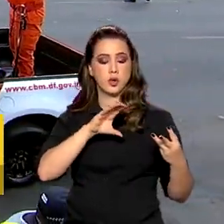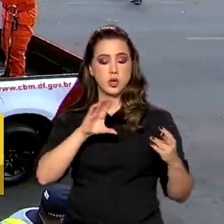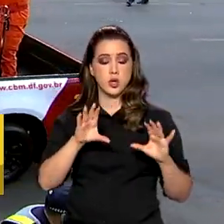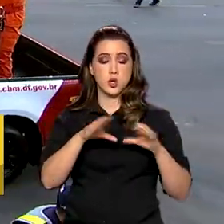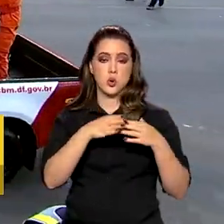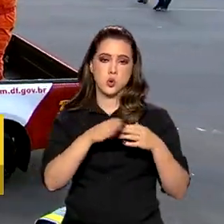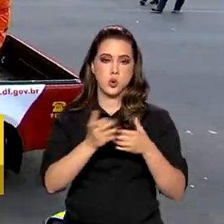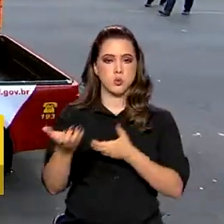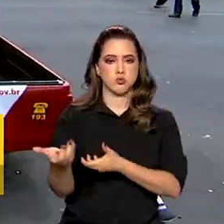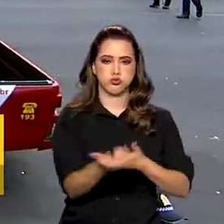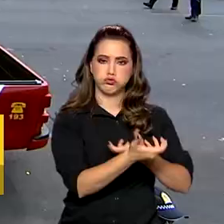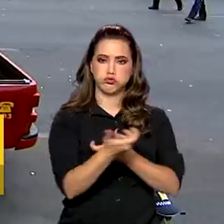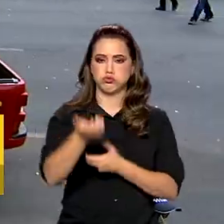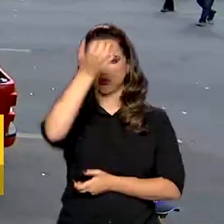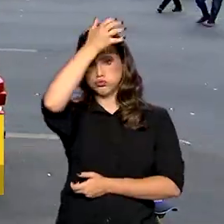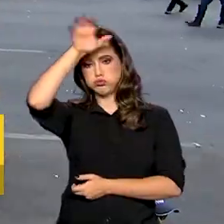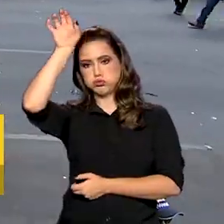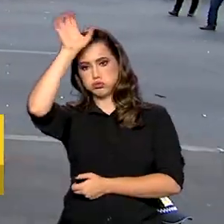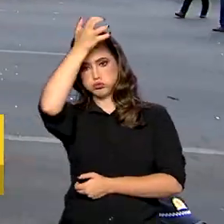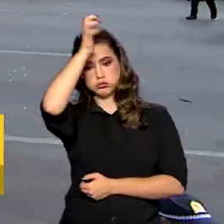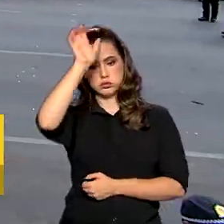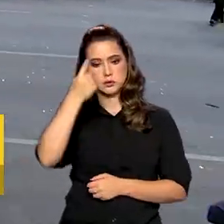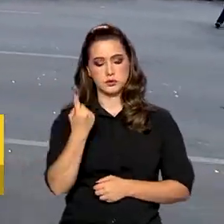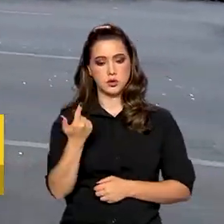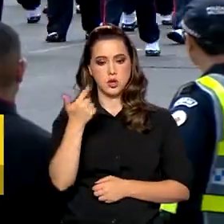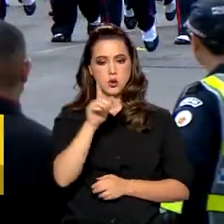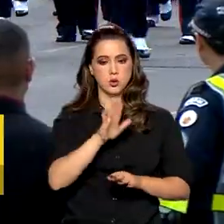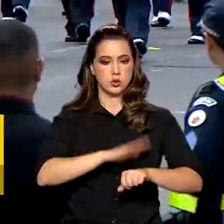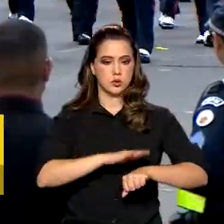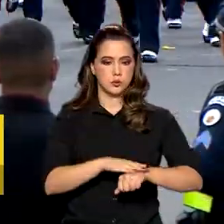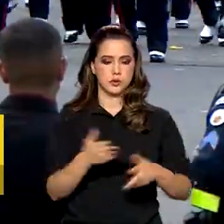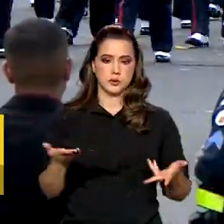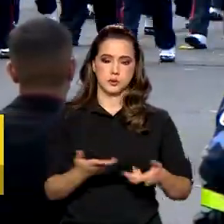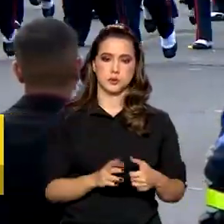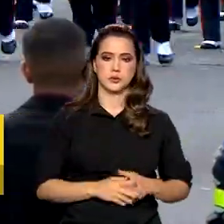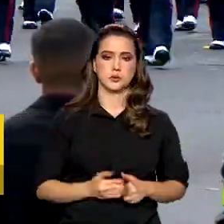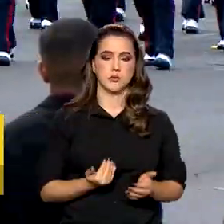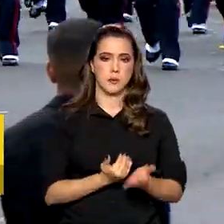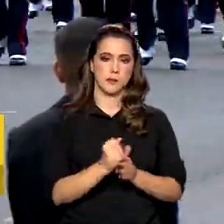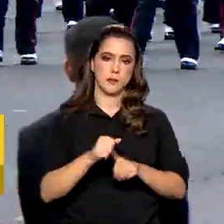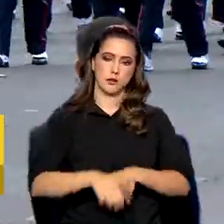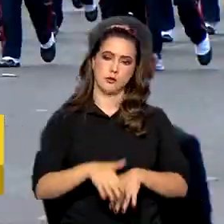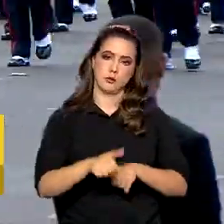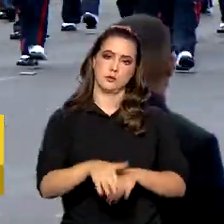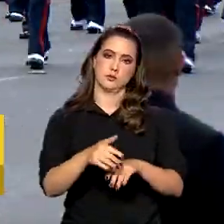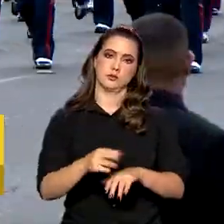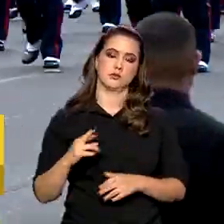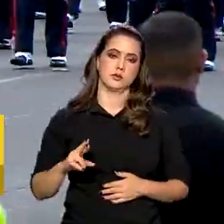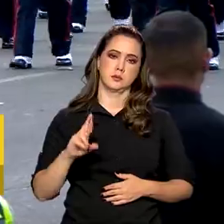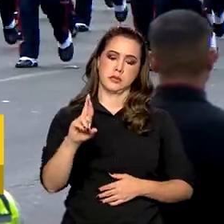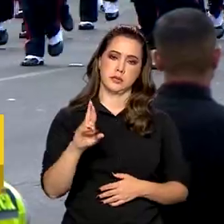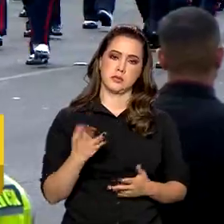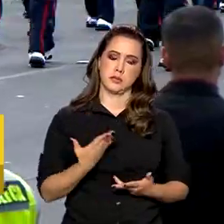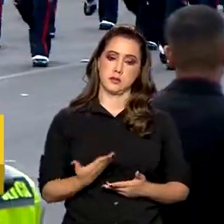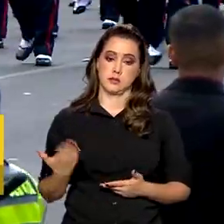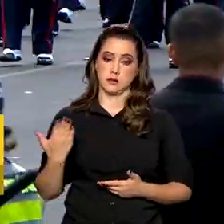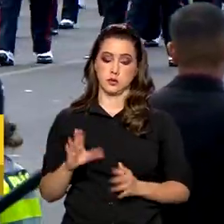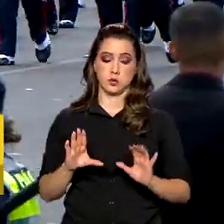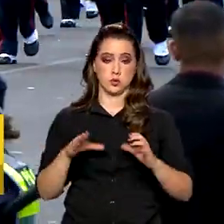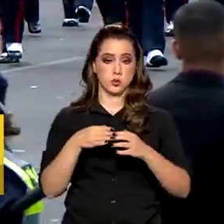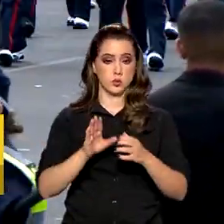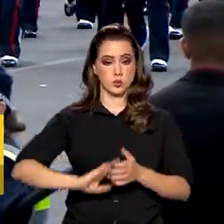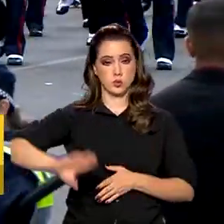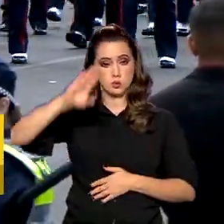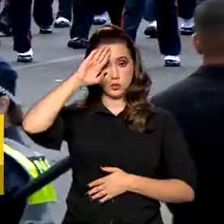É outro simbolismo, não é isso? Desse início aí do desfile militar, representantes ali das forças... E das Forças Armadas e